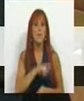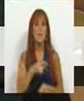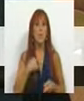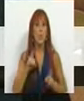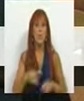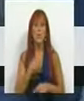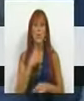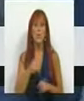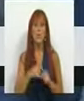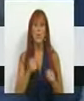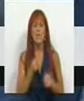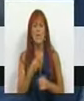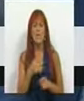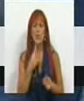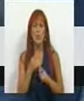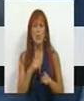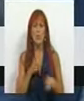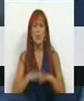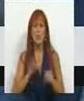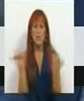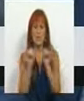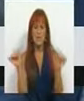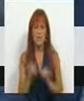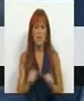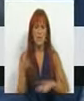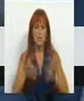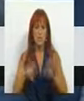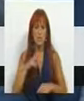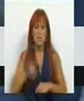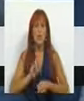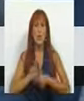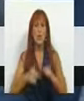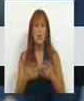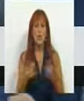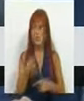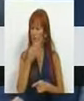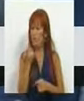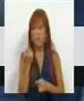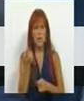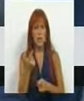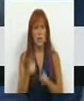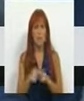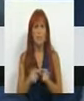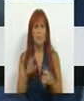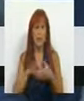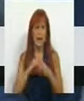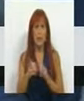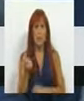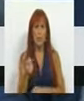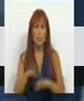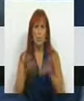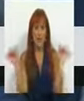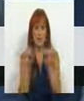começava por perguntar, fazer um grupo de, enfim, uma pergunta sobre o Sistema Financeiro Nacional, sobre o qual ainda falámos pouco, muito da Caixa, ainda pouco